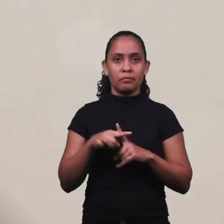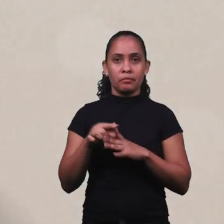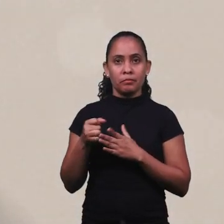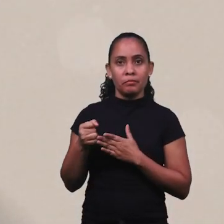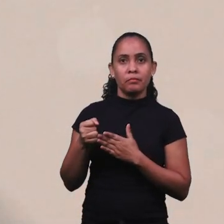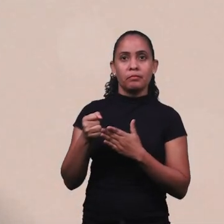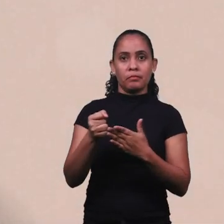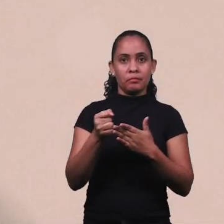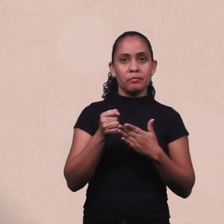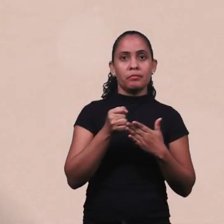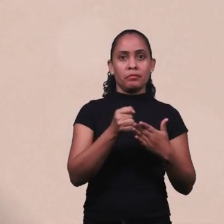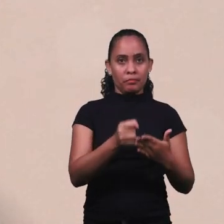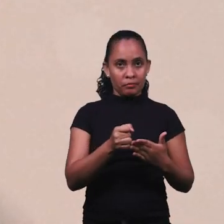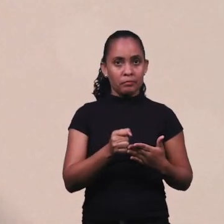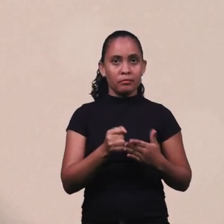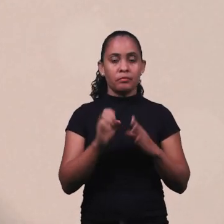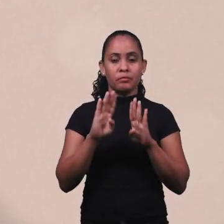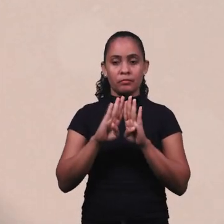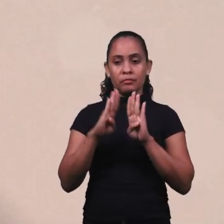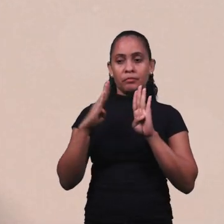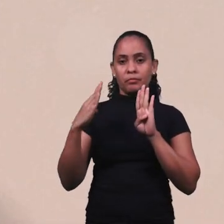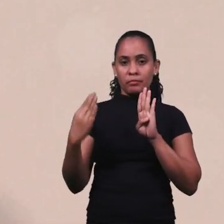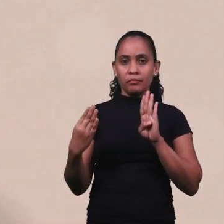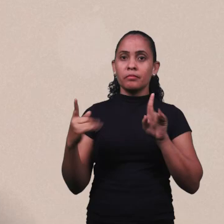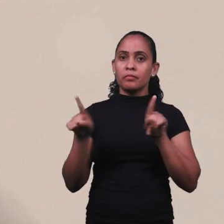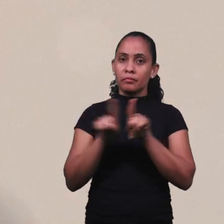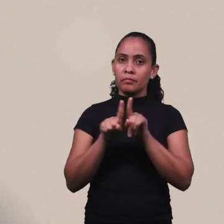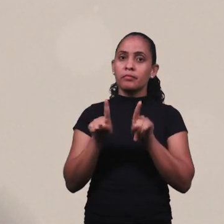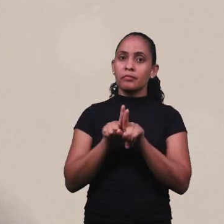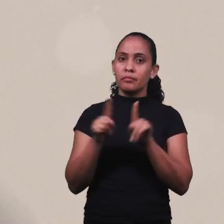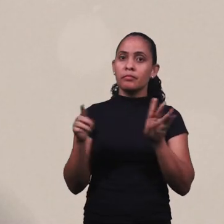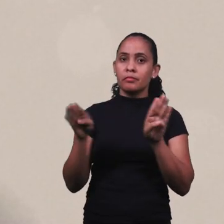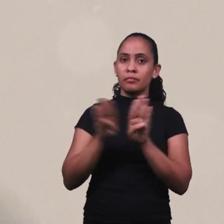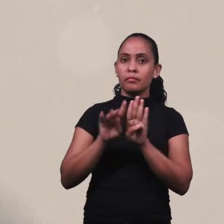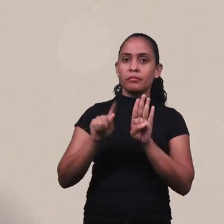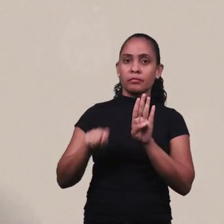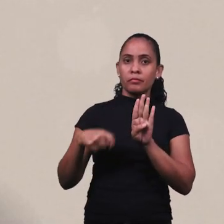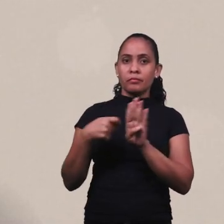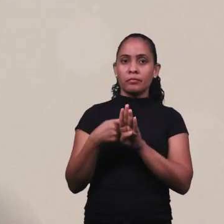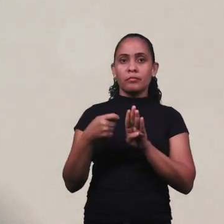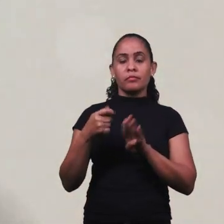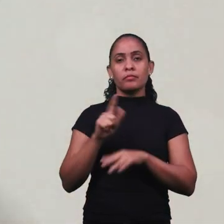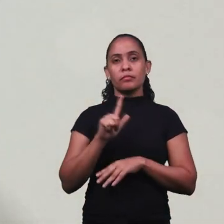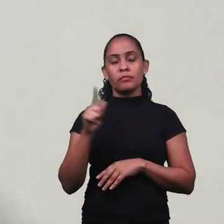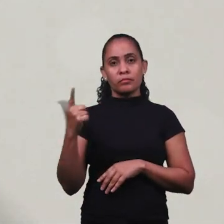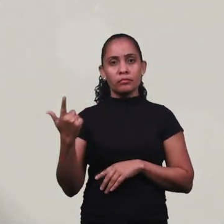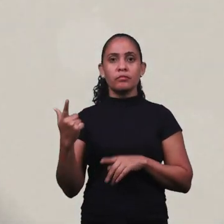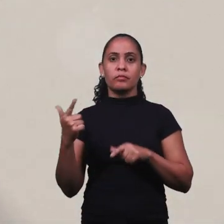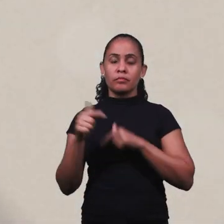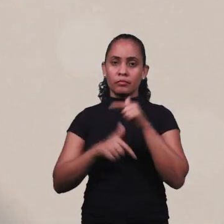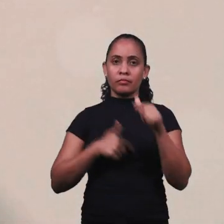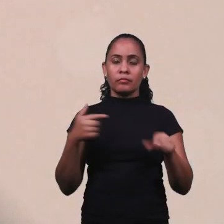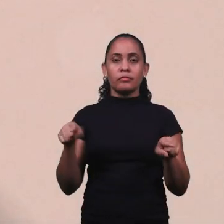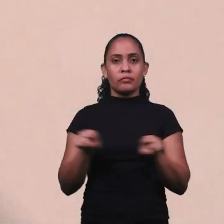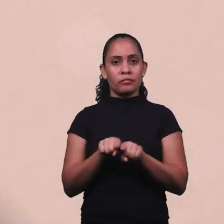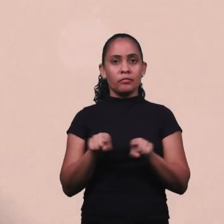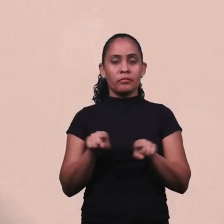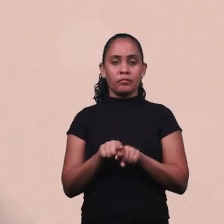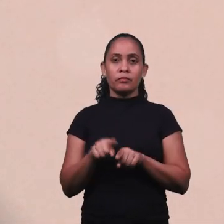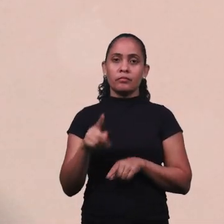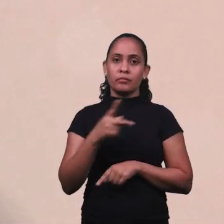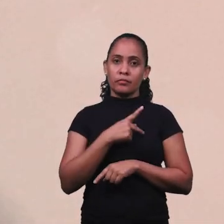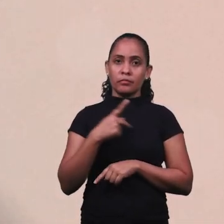a função, abrir e fechar a igreja e outras atividades quando o pastor não se encontra. Essa é a